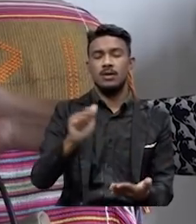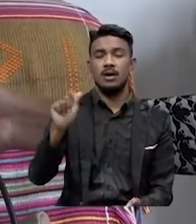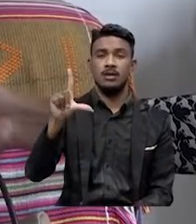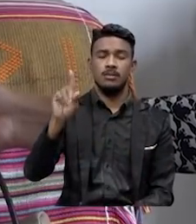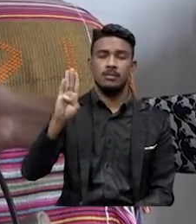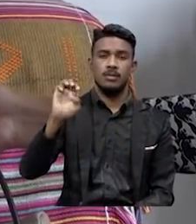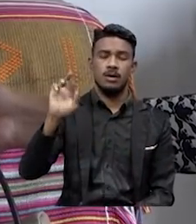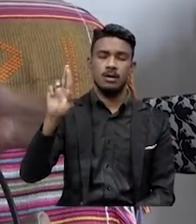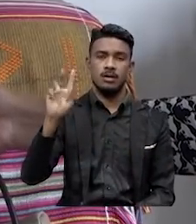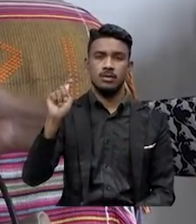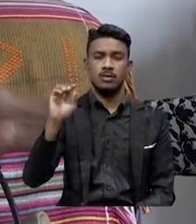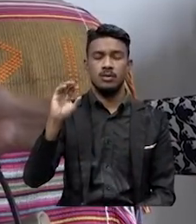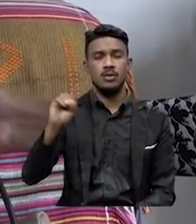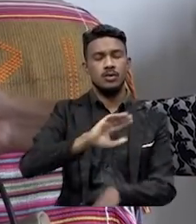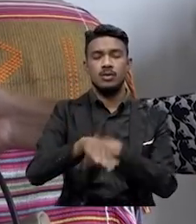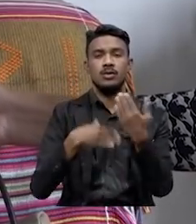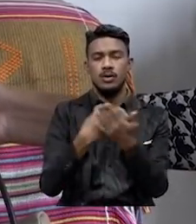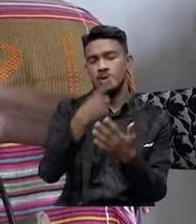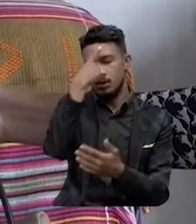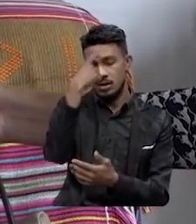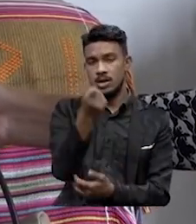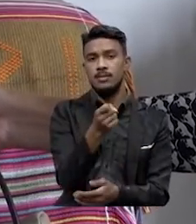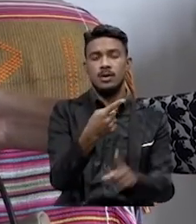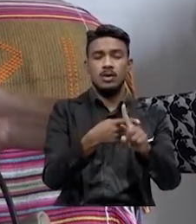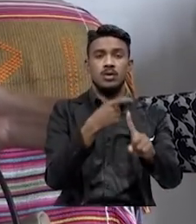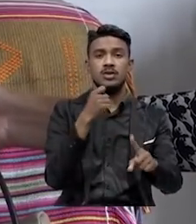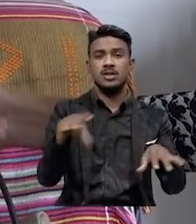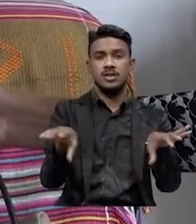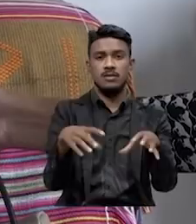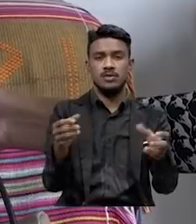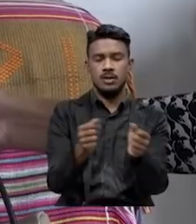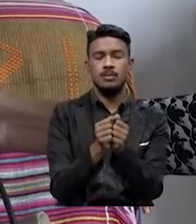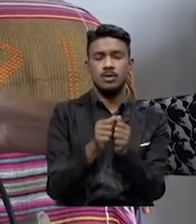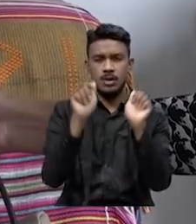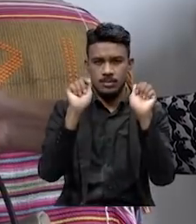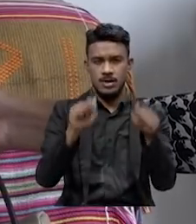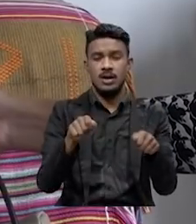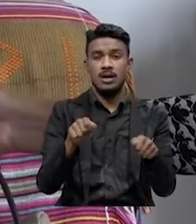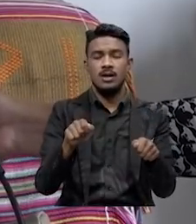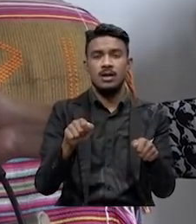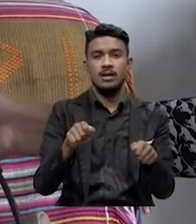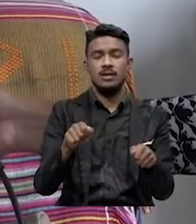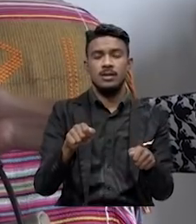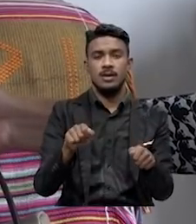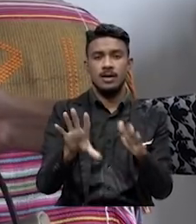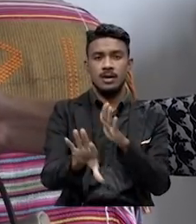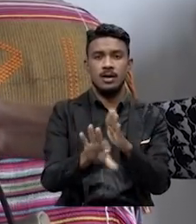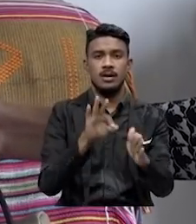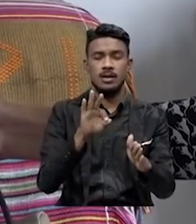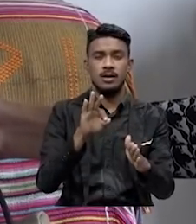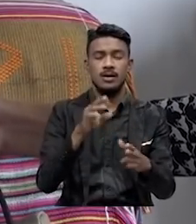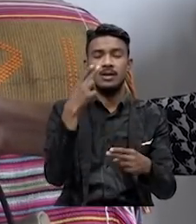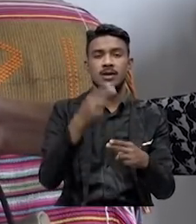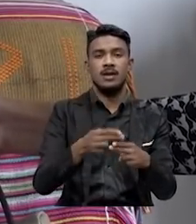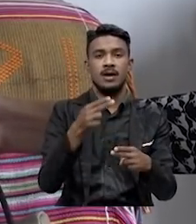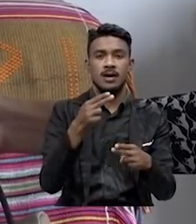ba grupu chet hotu tamba hosi servisu amutu maka amu bele hetang nomos amu dene nomos